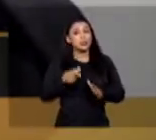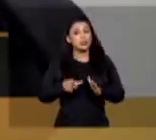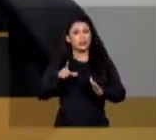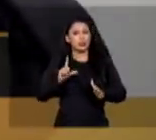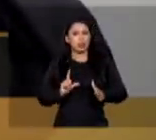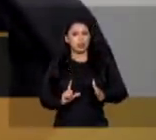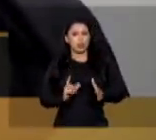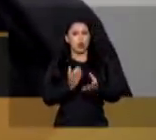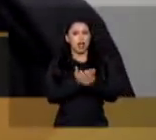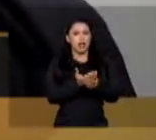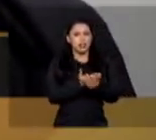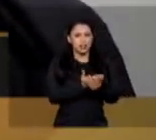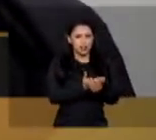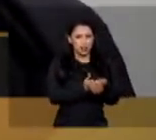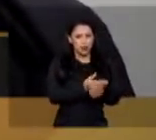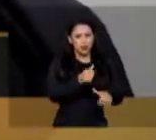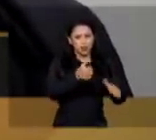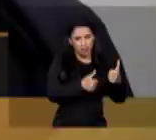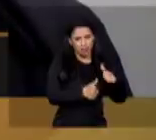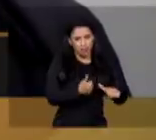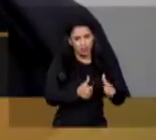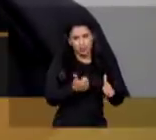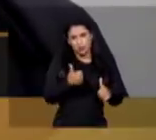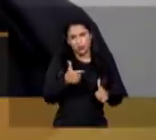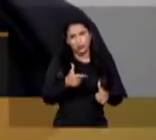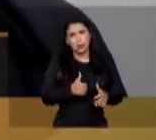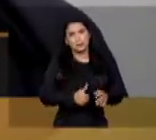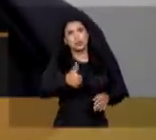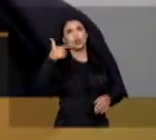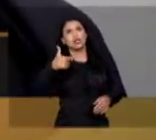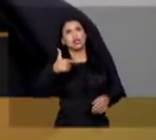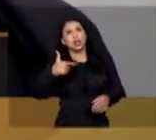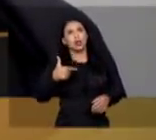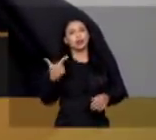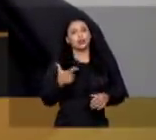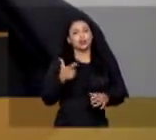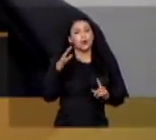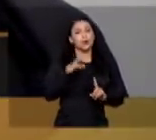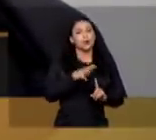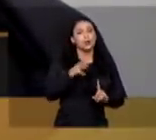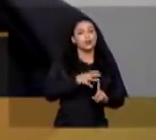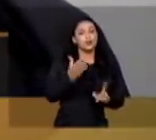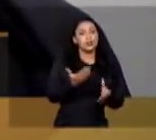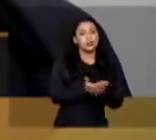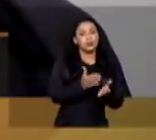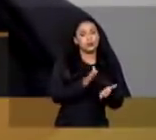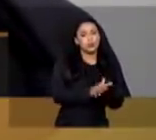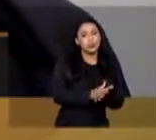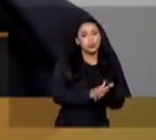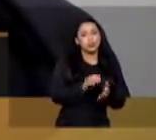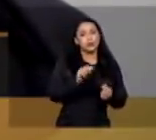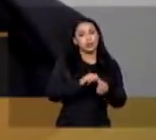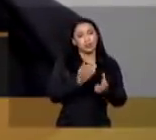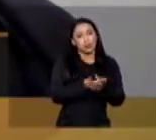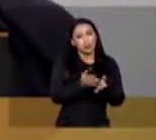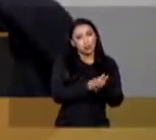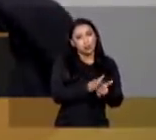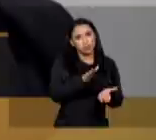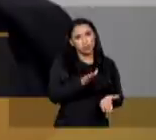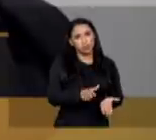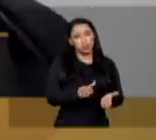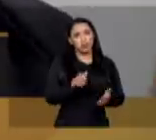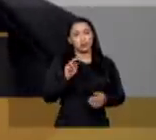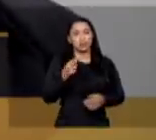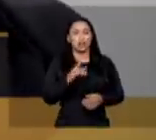em análise, não há essa relação de prioridade ou influência processual da decisão proferida nesses autos em relação